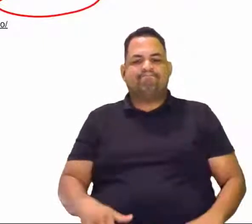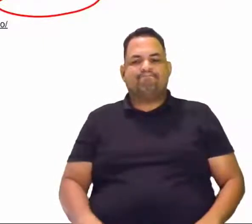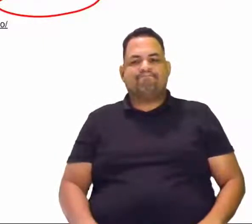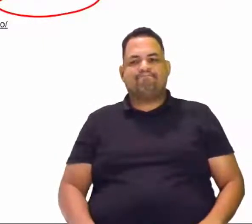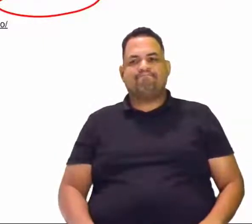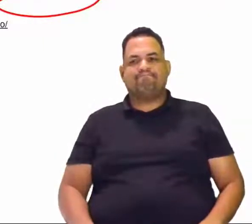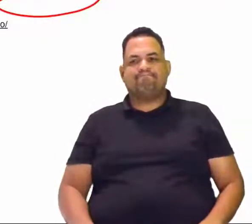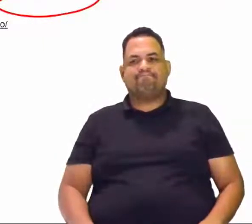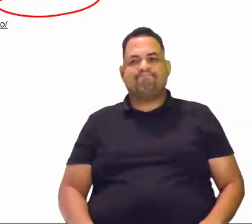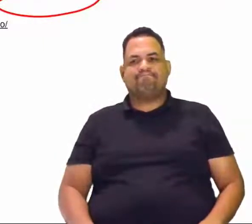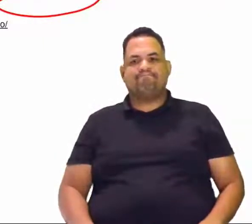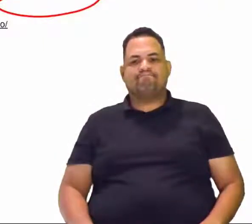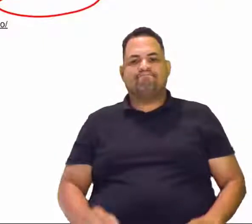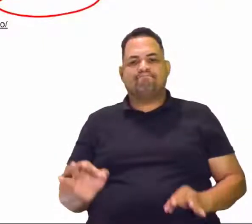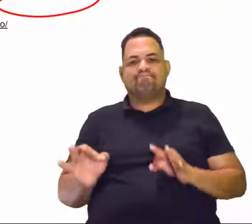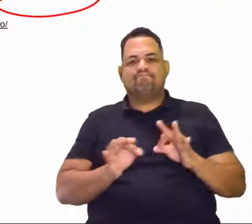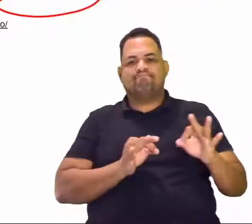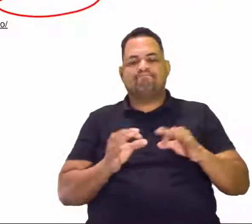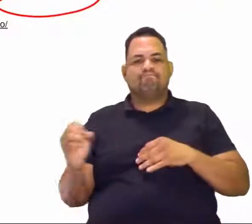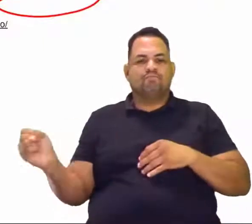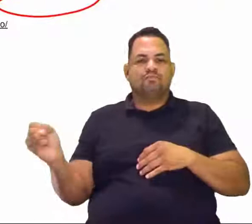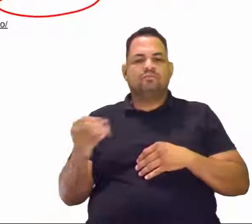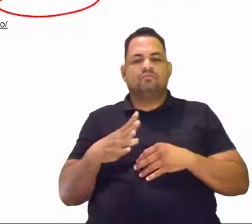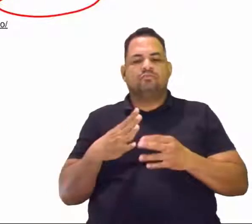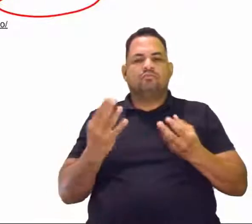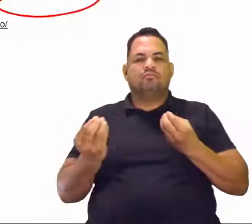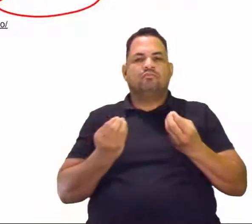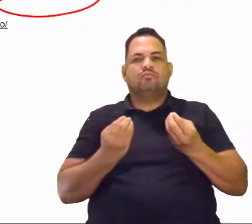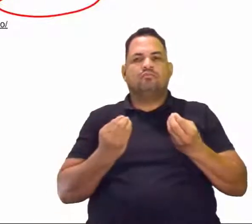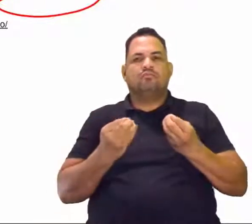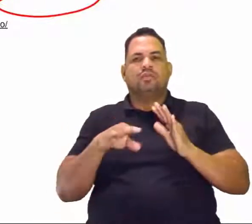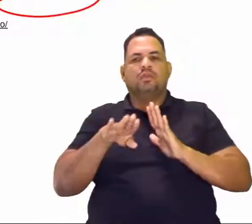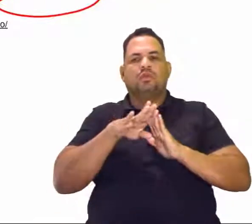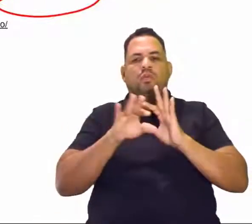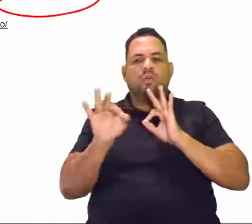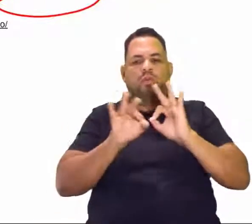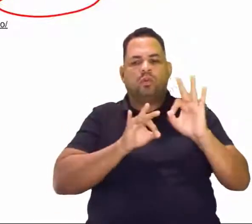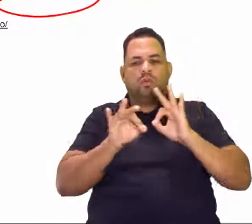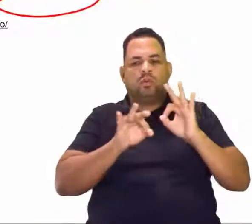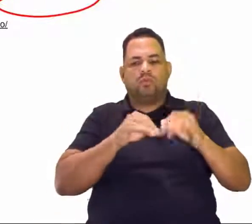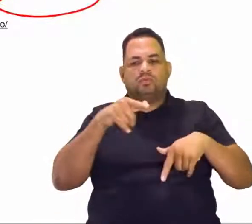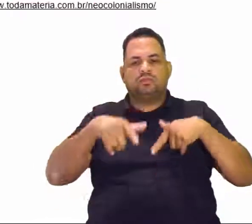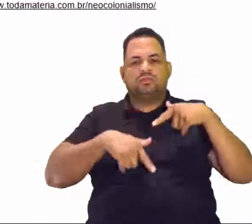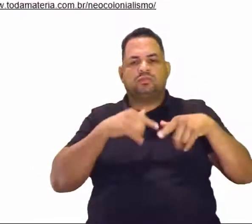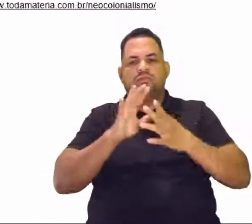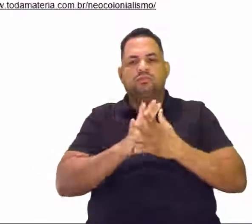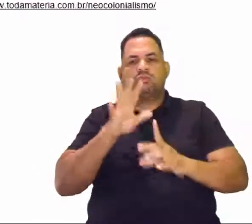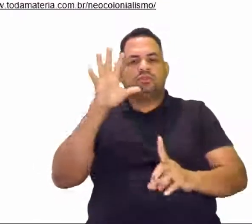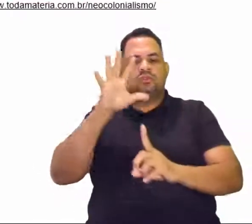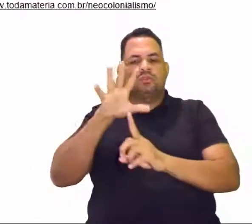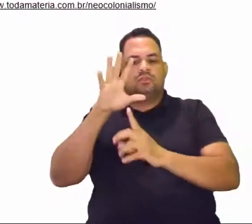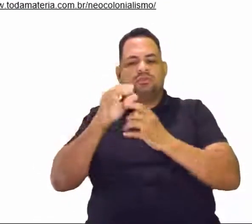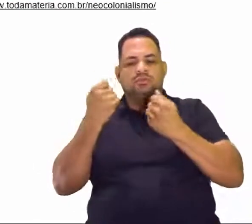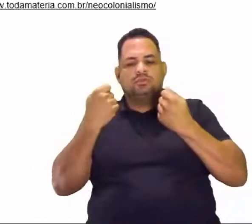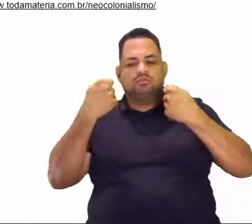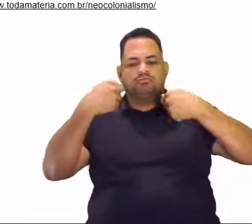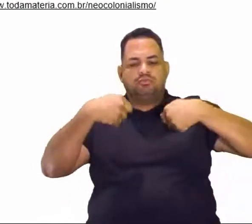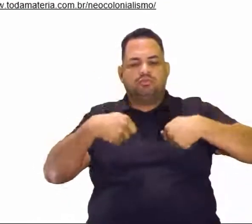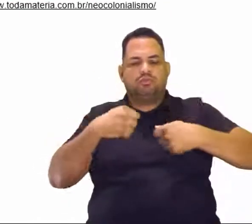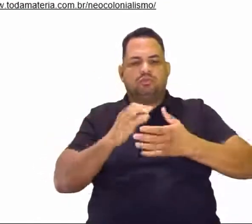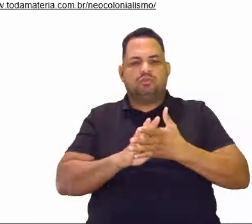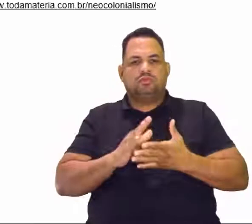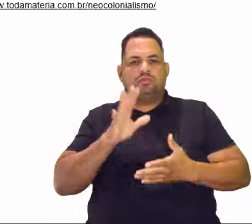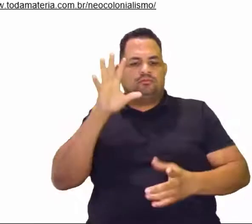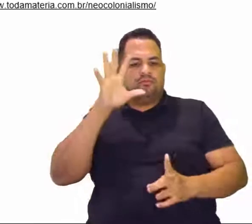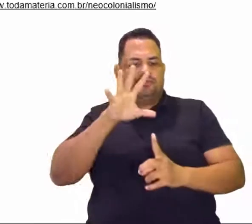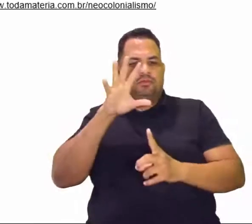eles criaram um novo modo de agir a e com essa dominação política e econômica sobre